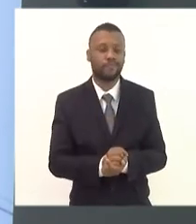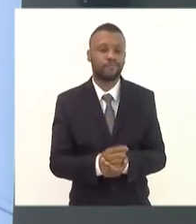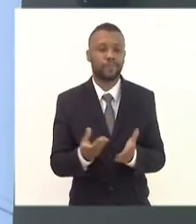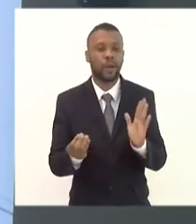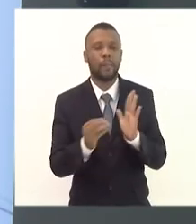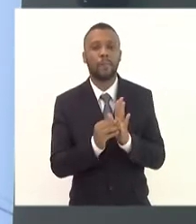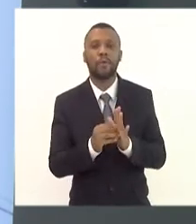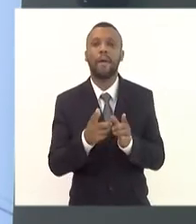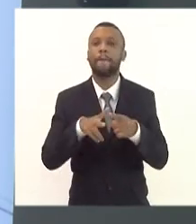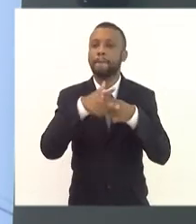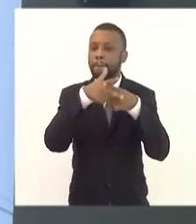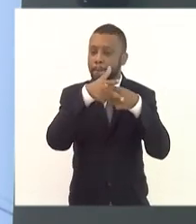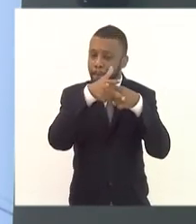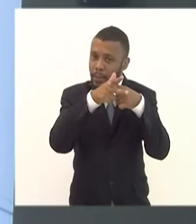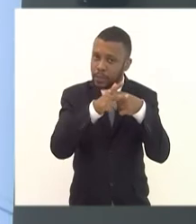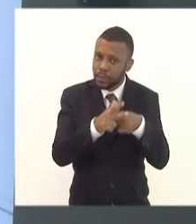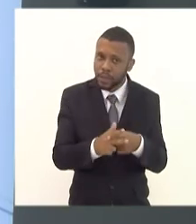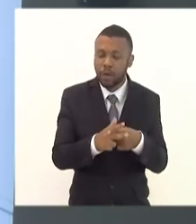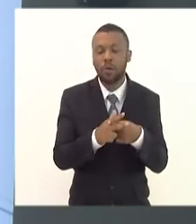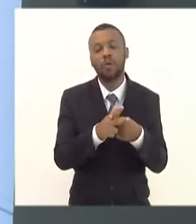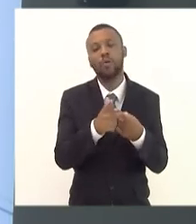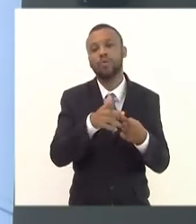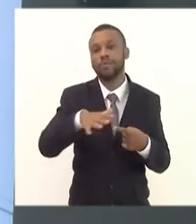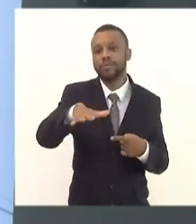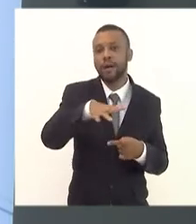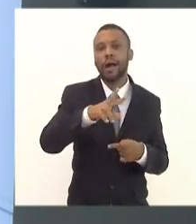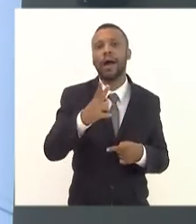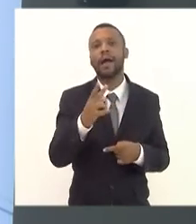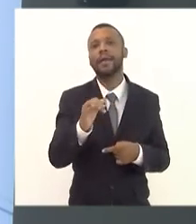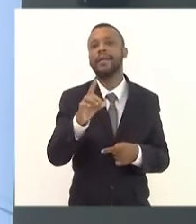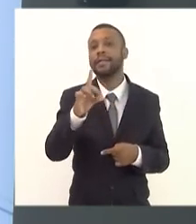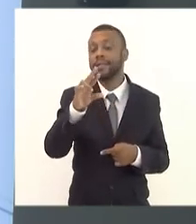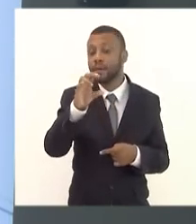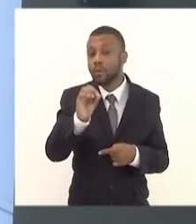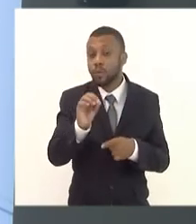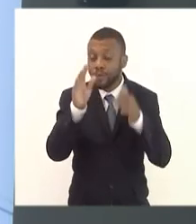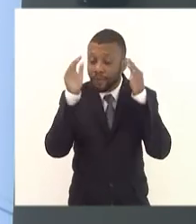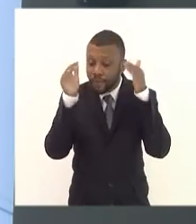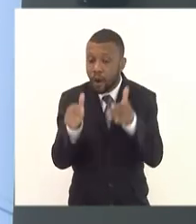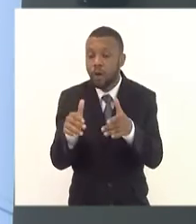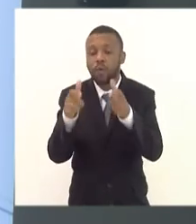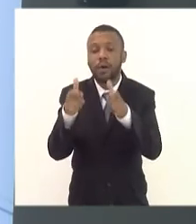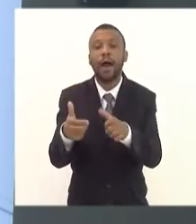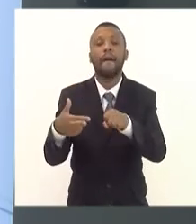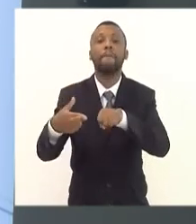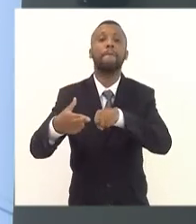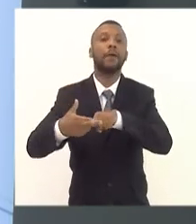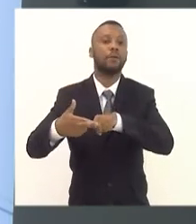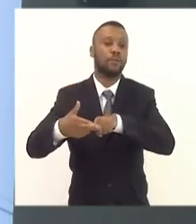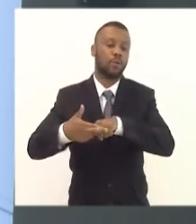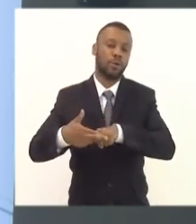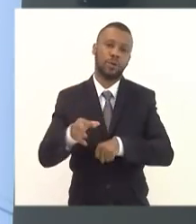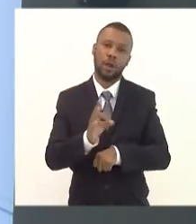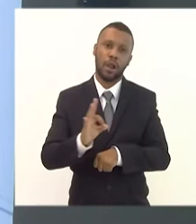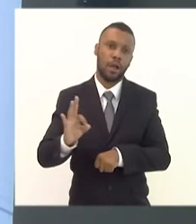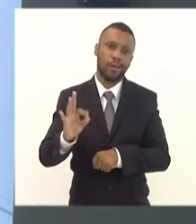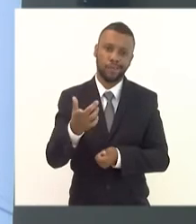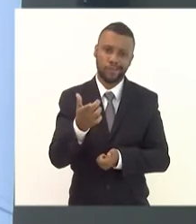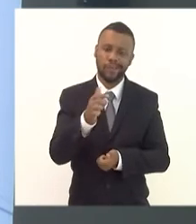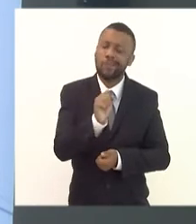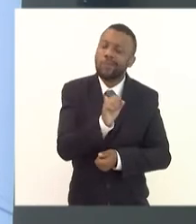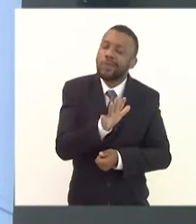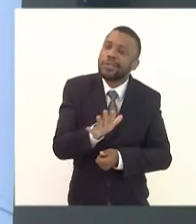corpos hídricos em Belford Roxo. Não estou acreditando que o contrato é isso. Porque se for isso, é de uma